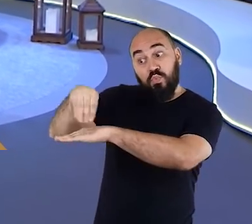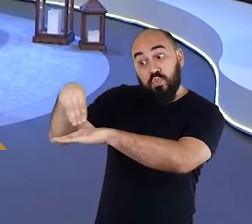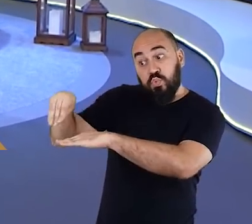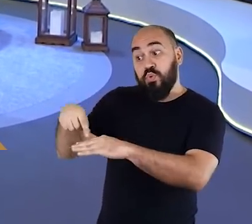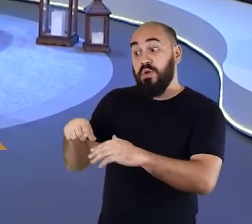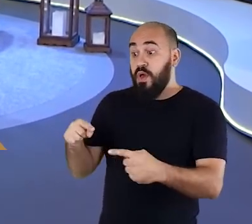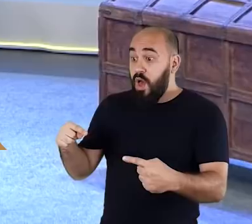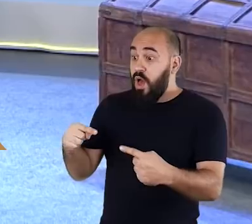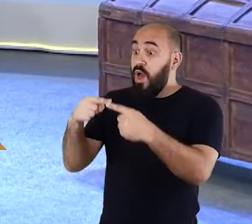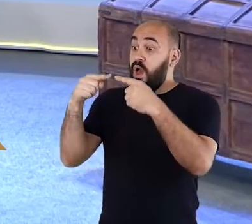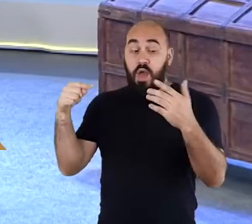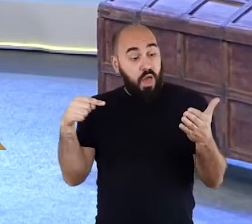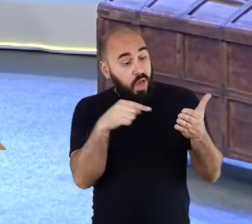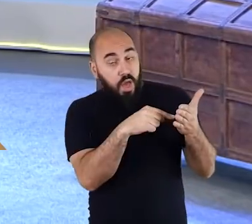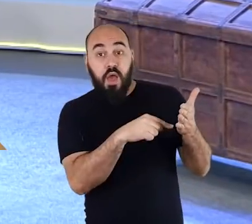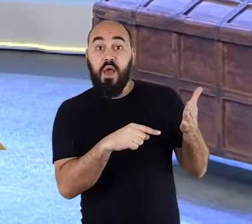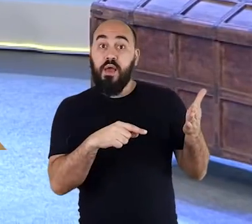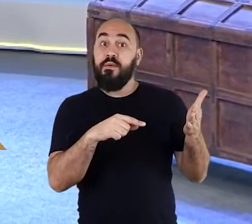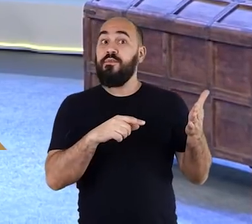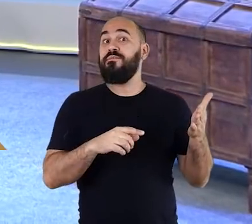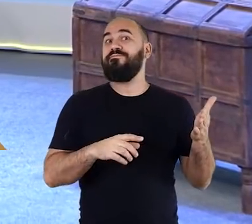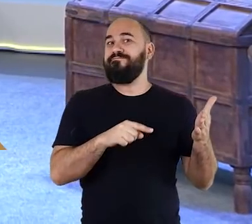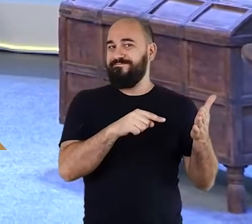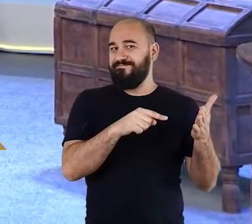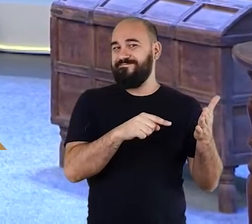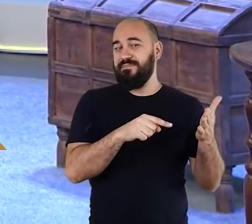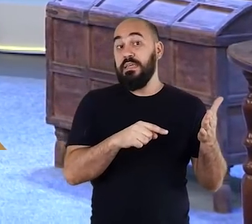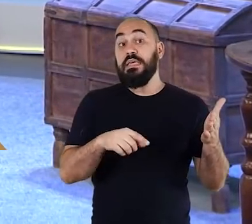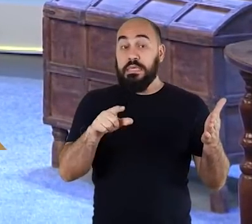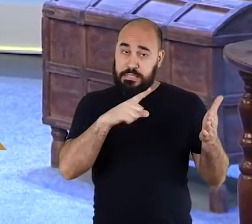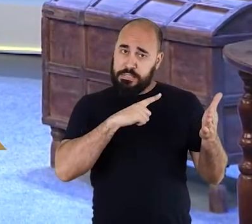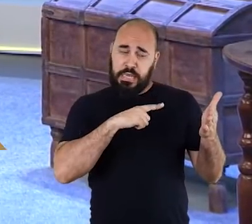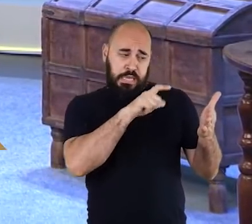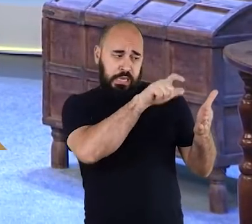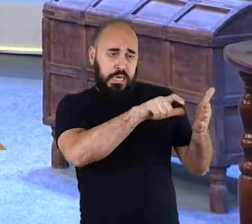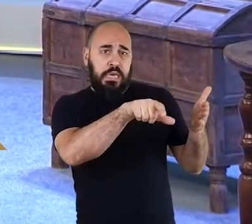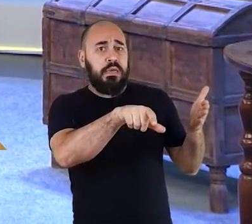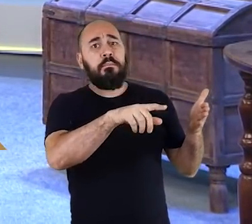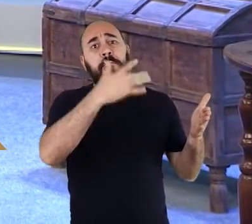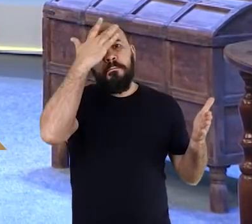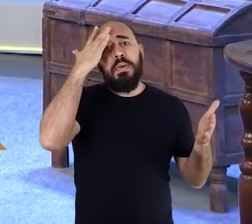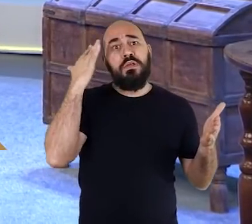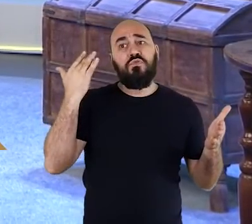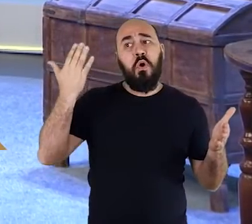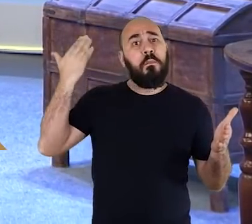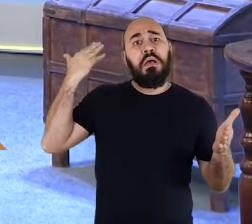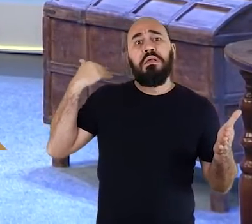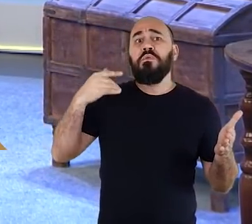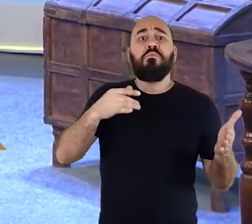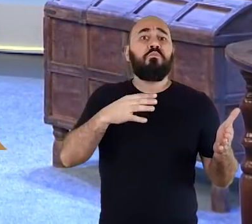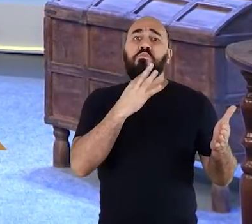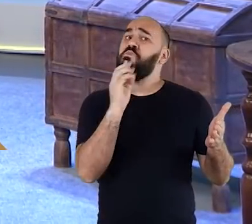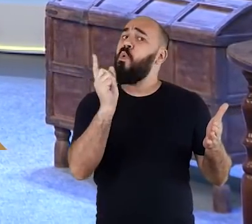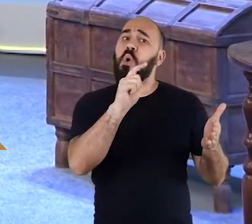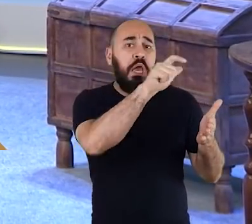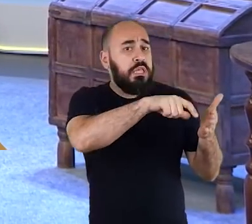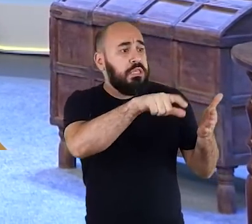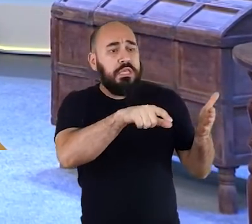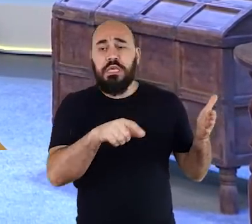arqueologia. Muitos desses personagens eram desconhecidos da história secular. Mas vamos conhecer então algumas